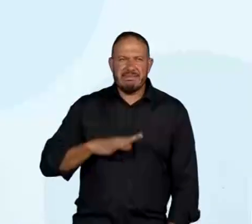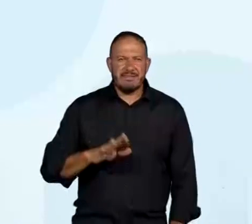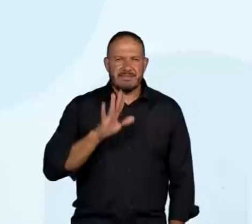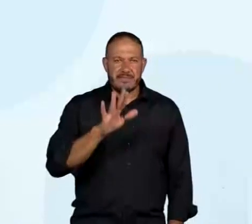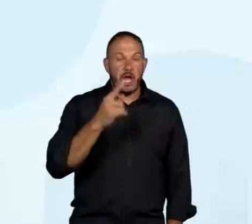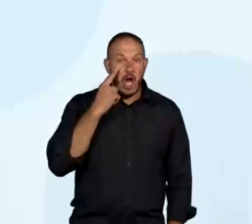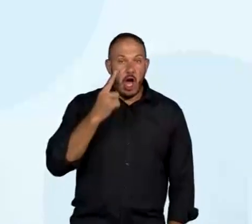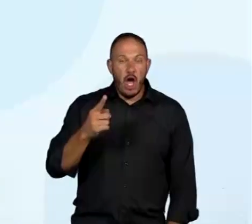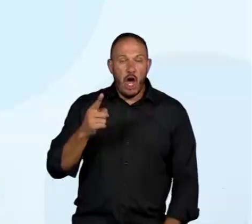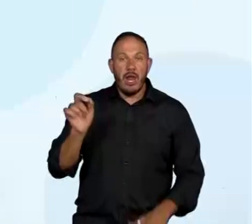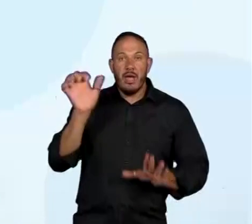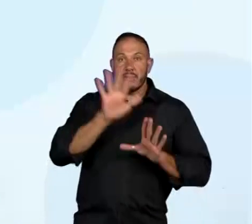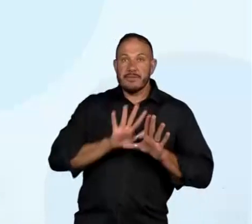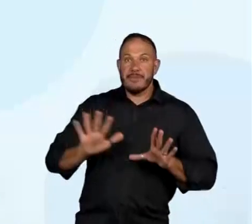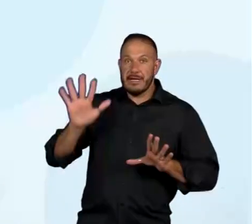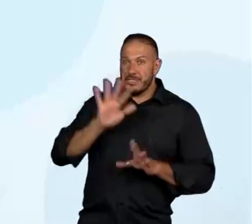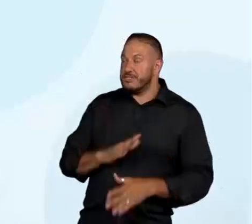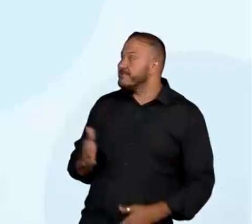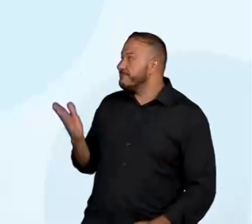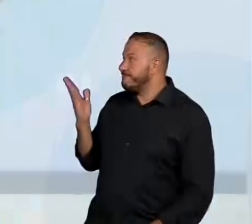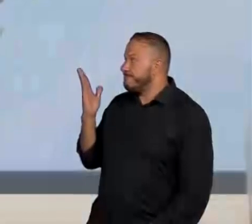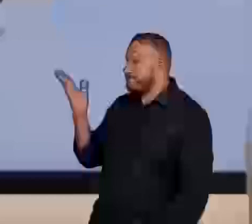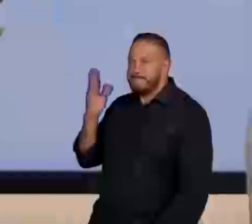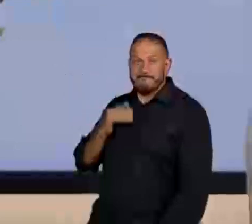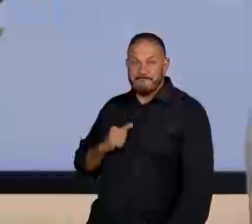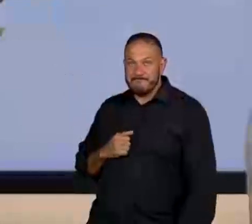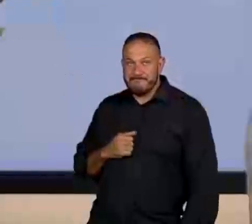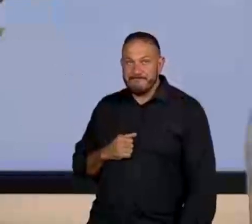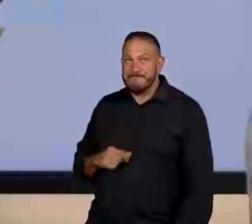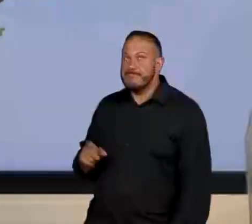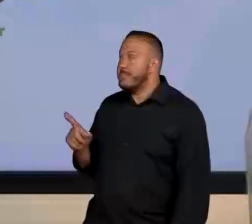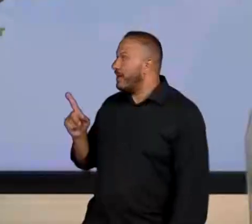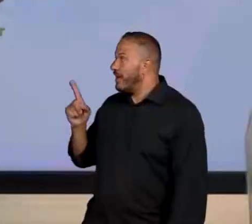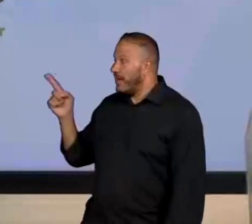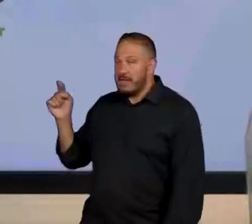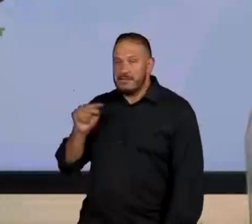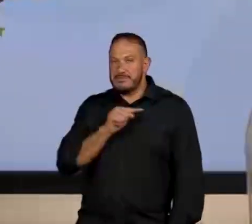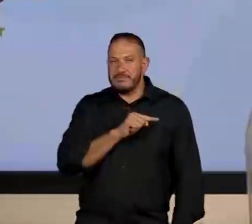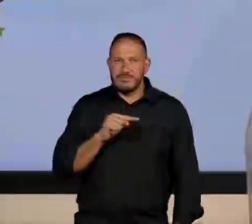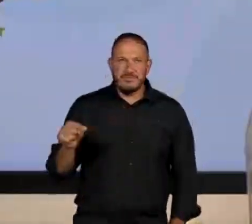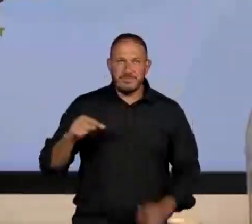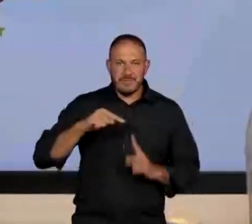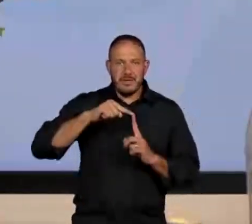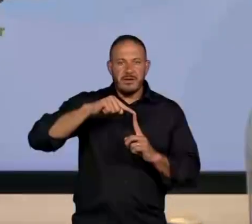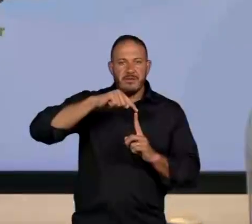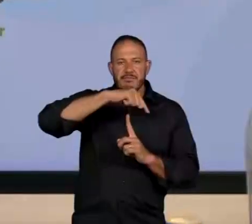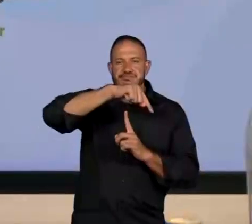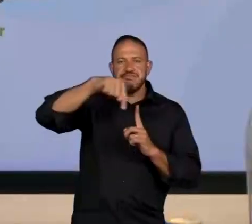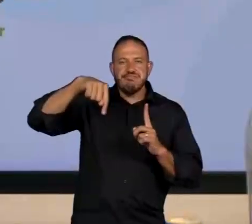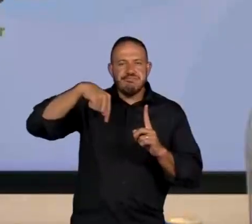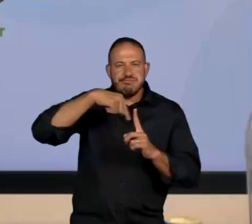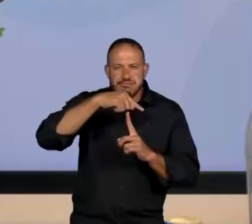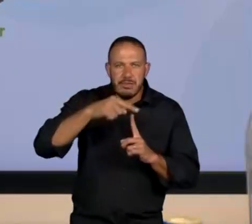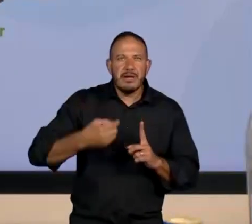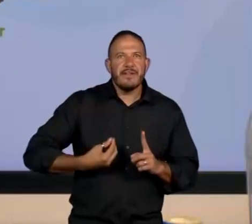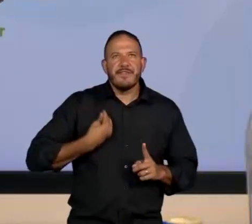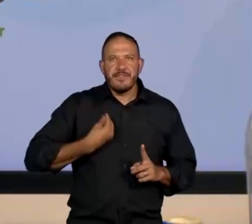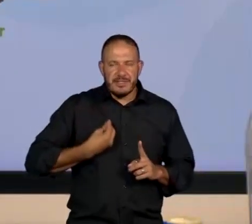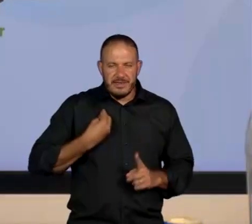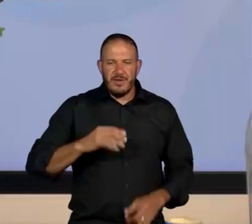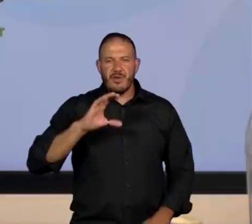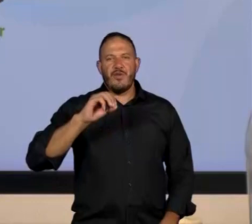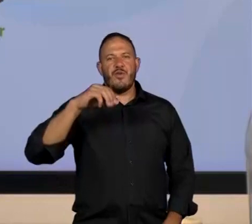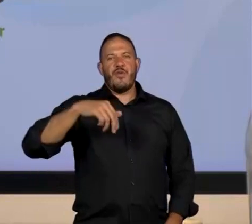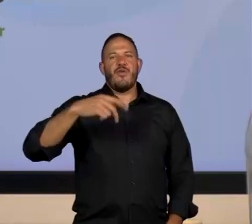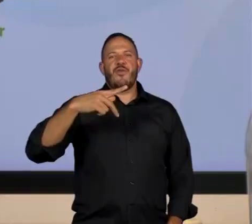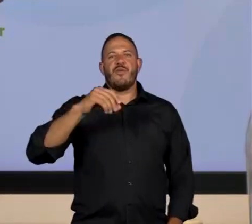que temos. Essa imagem é intitulada Ciclo de Vida do Composto. Então,